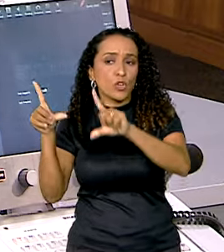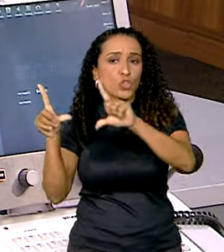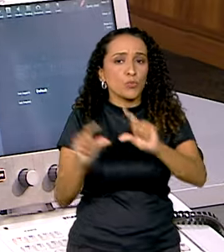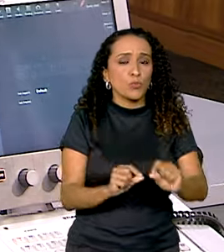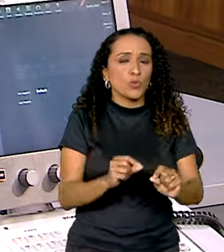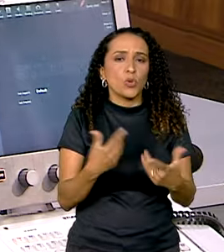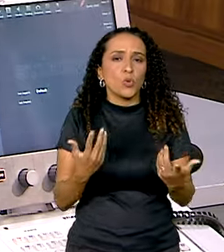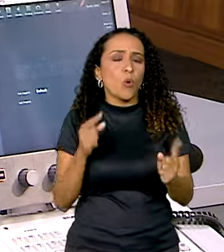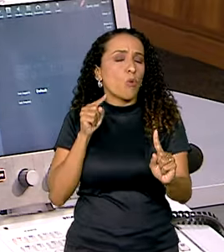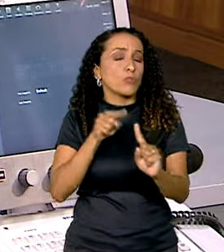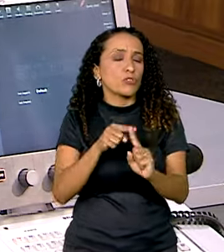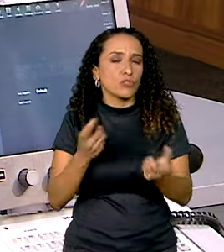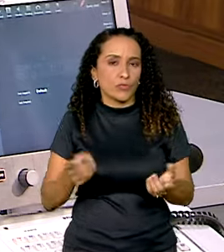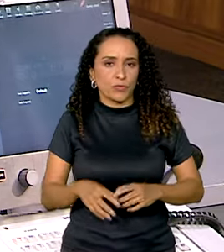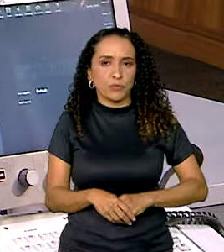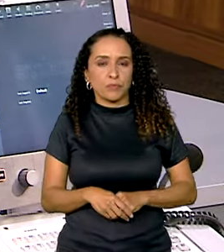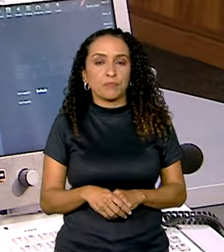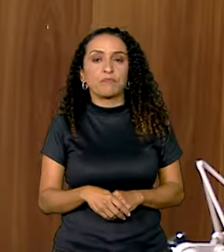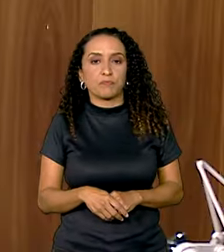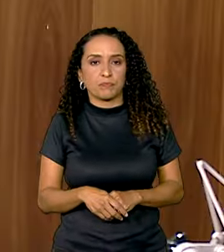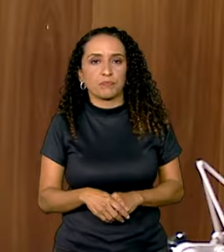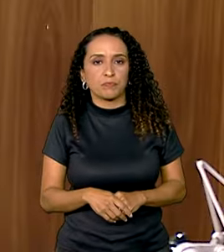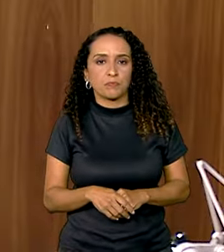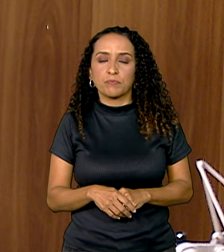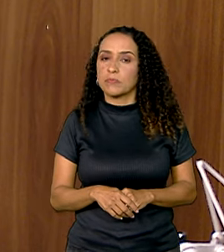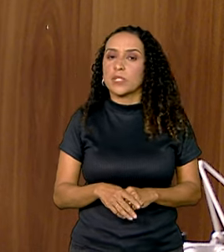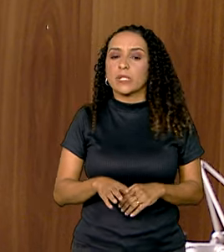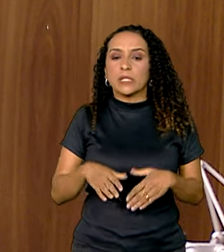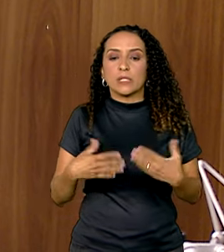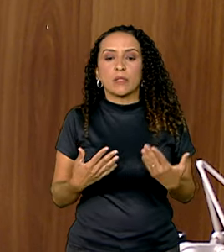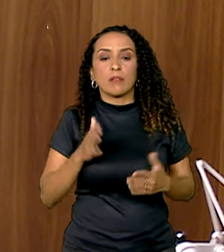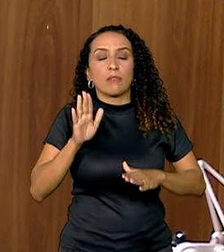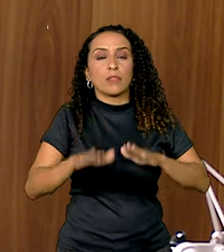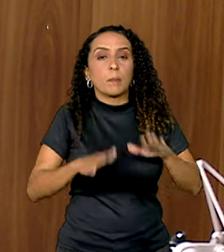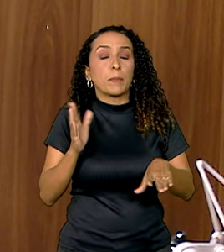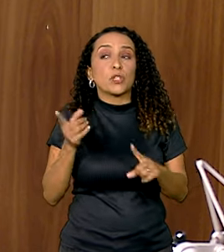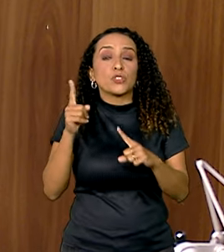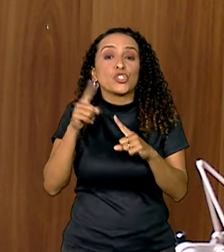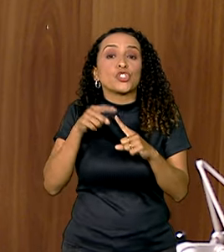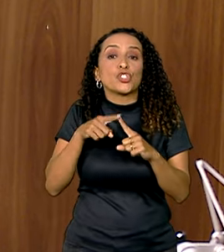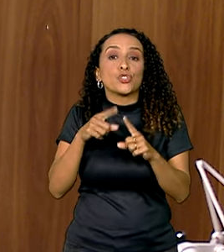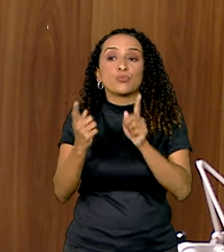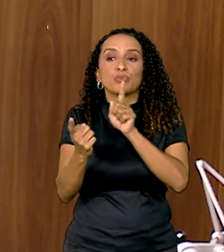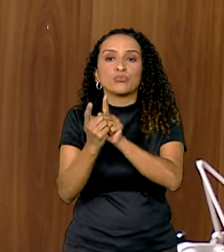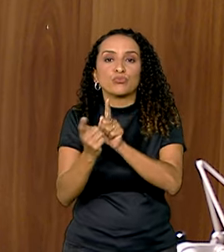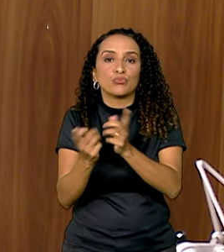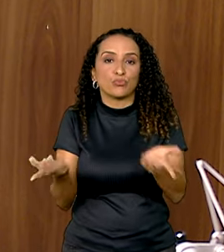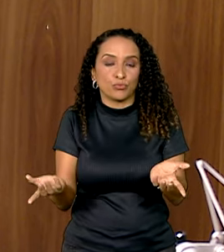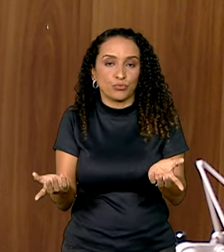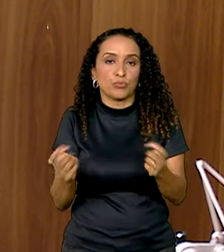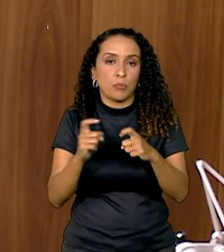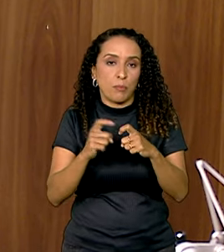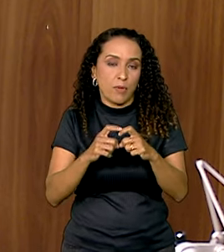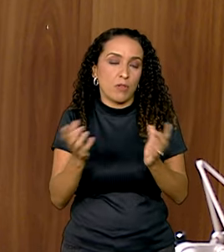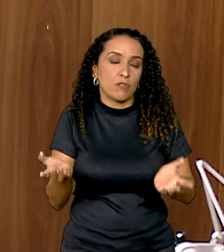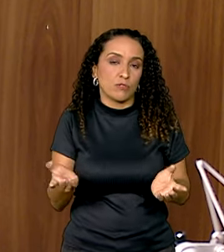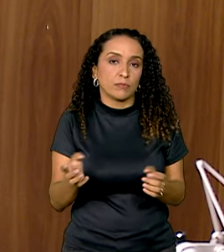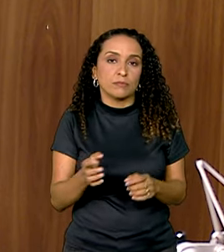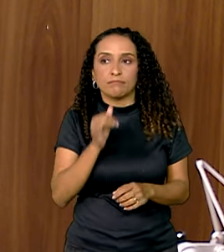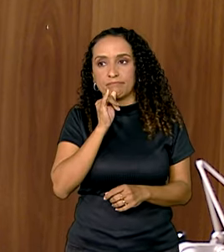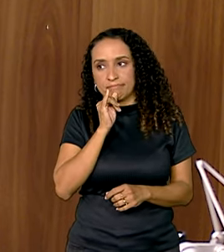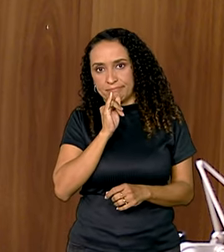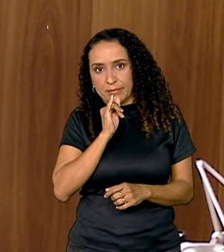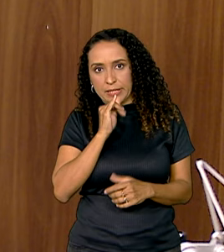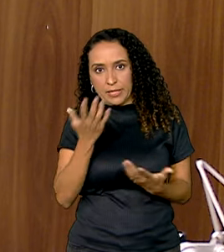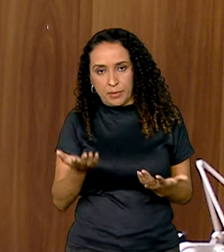Qual é a meta de vocês? Isso depende do tipo de atendimento. No caso, vou dar